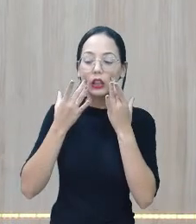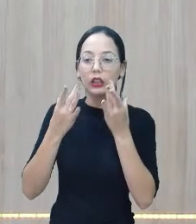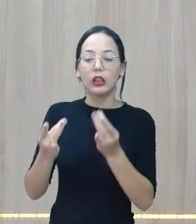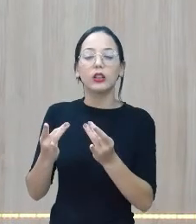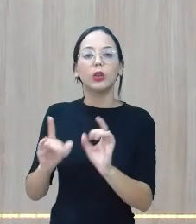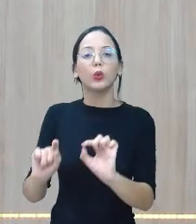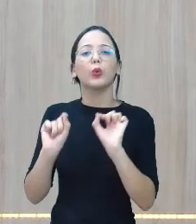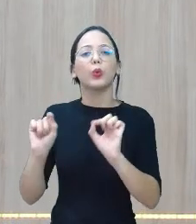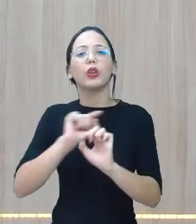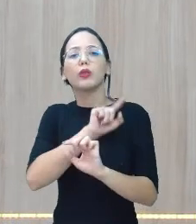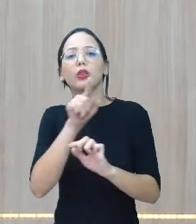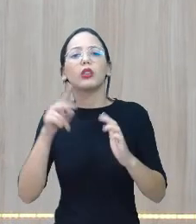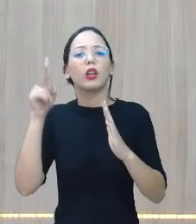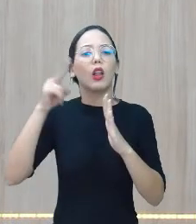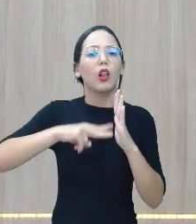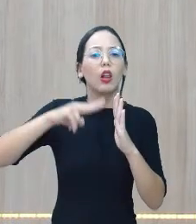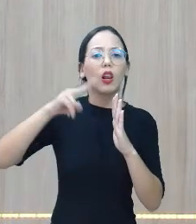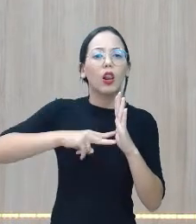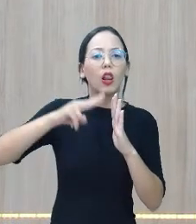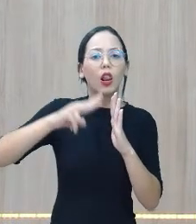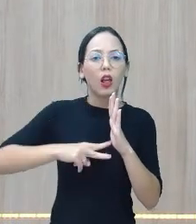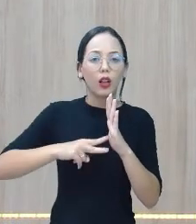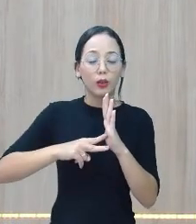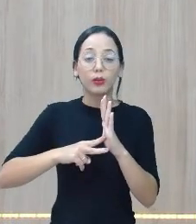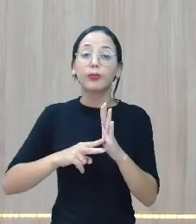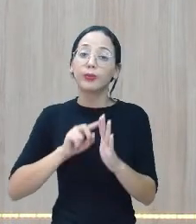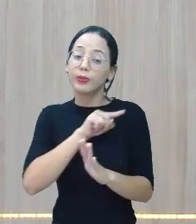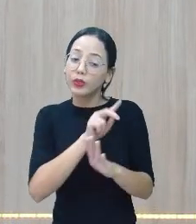atenção no que você está lendo, não é? E aí